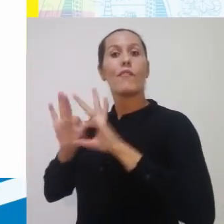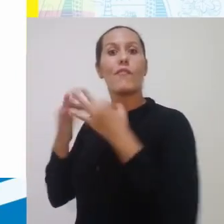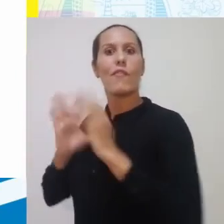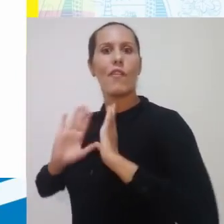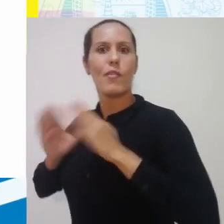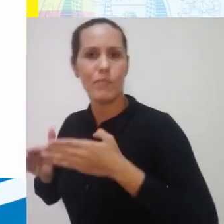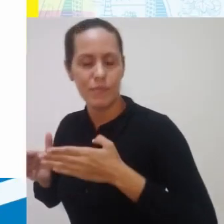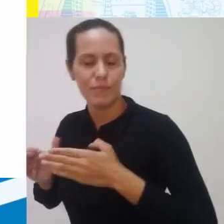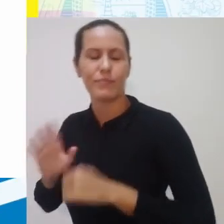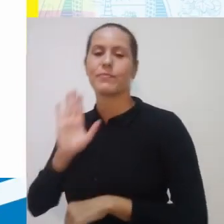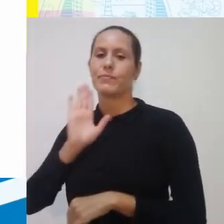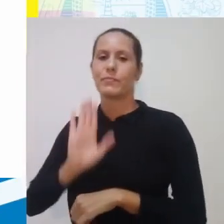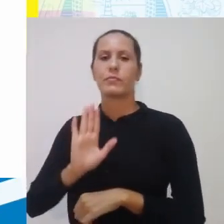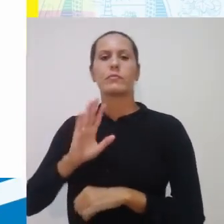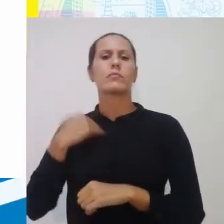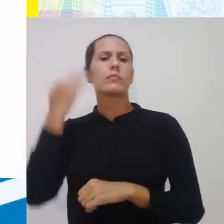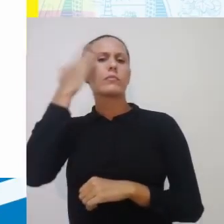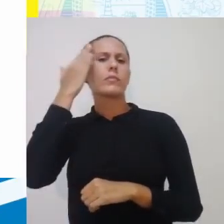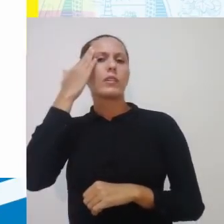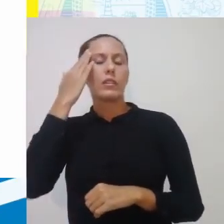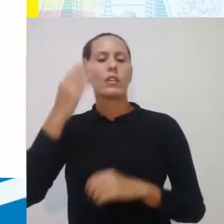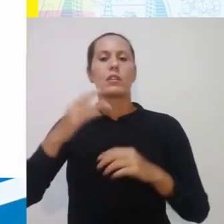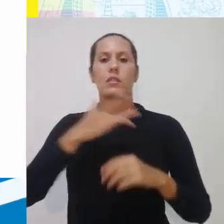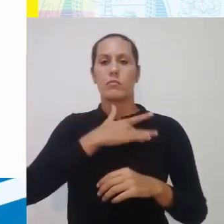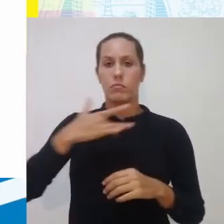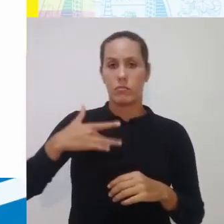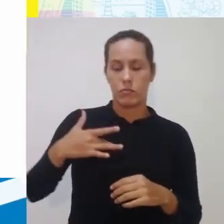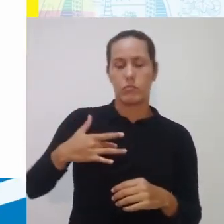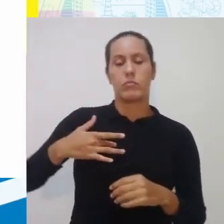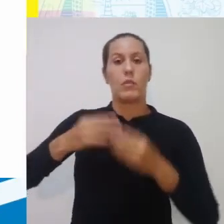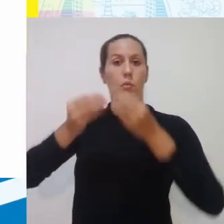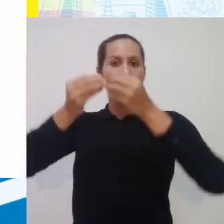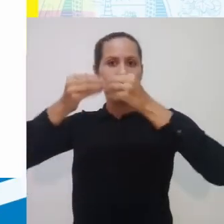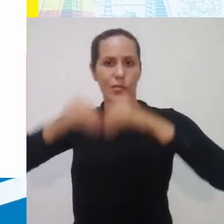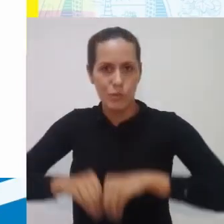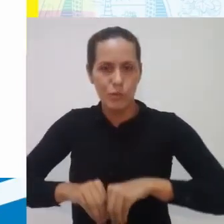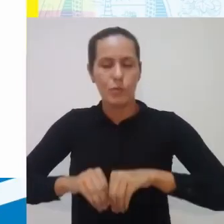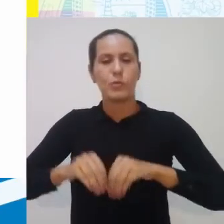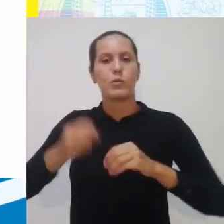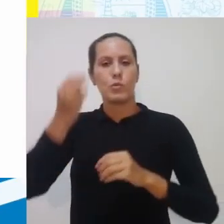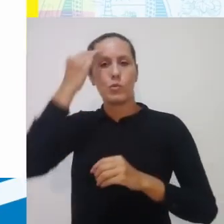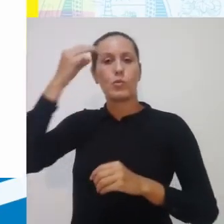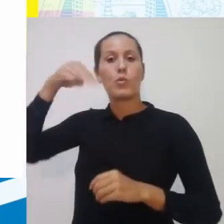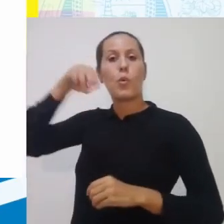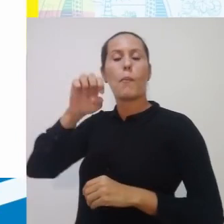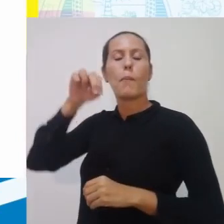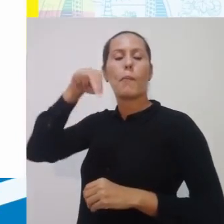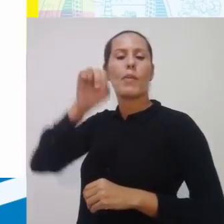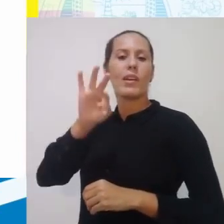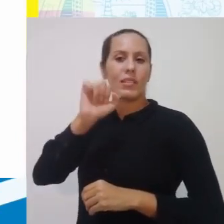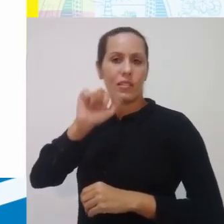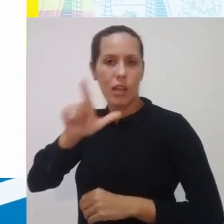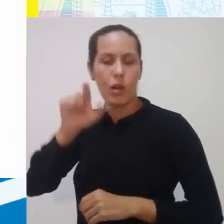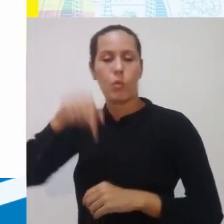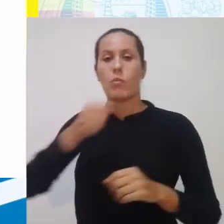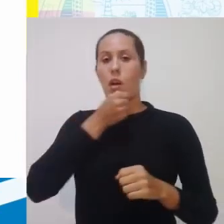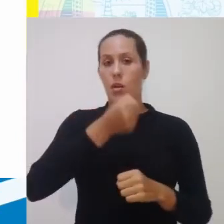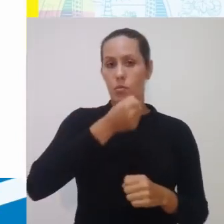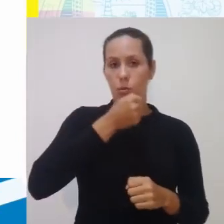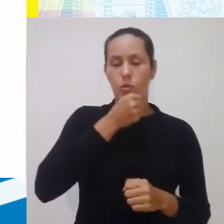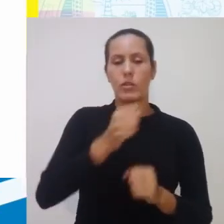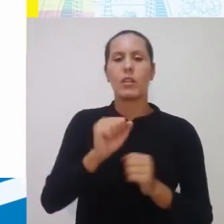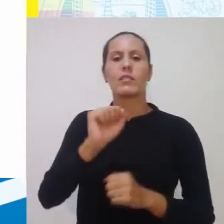familiares. Para entender melhor os riscos à saúde mental e as oportunidades para novas descobertas de felicidade,